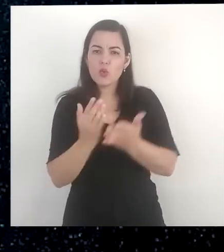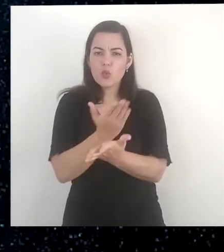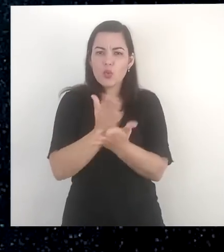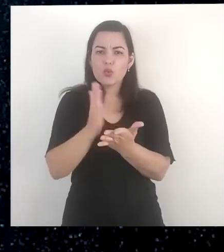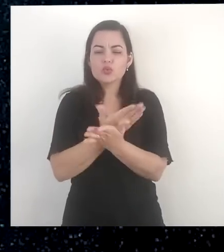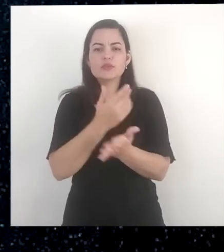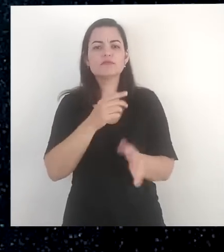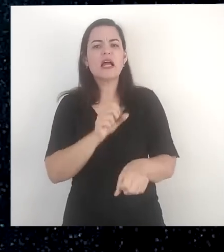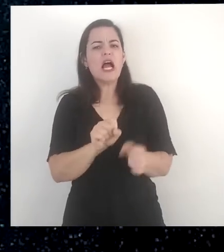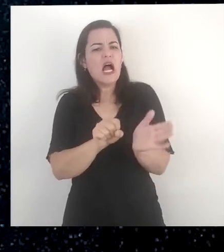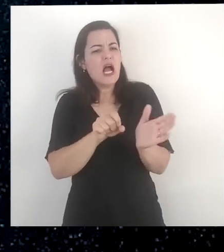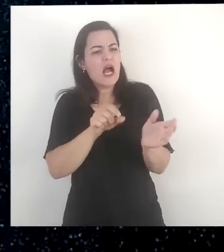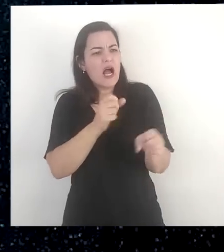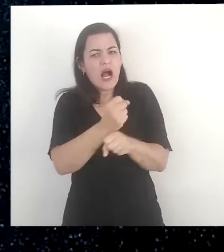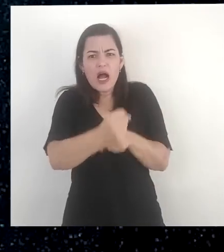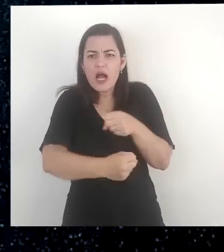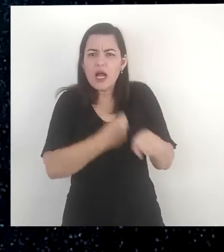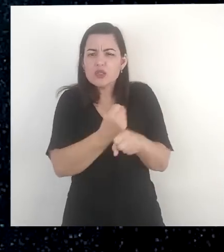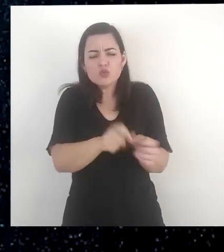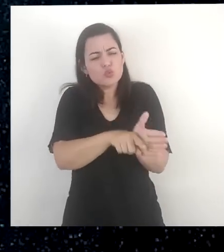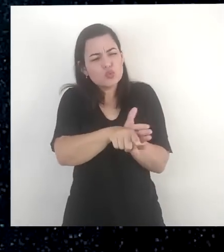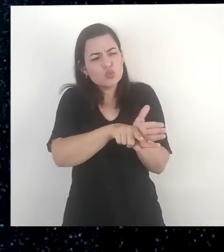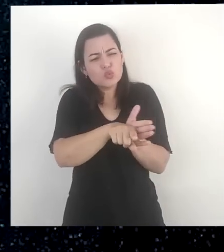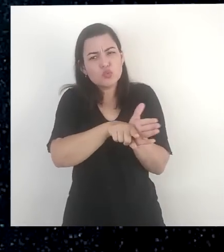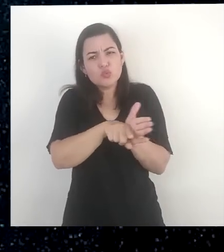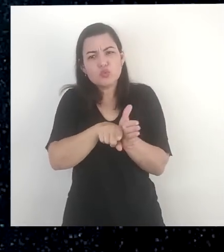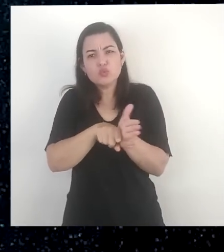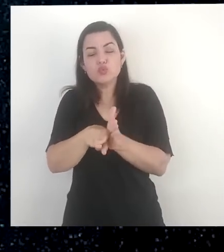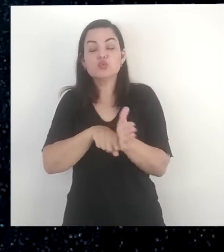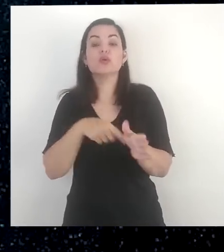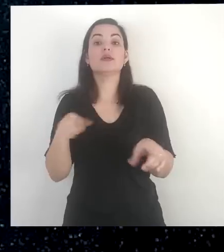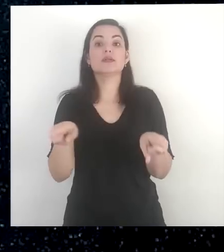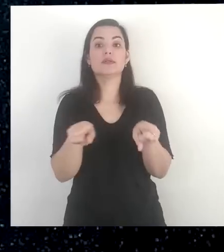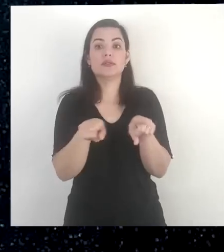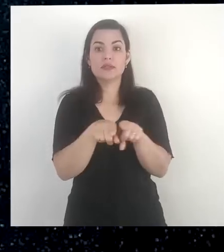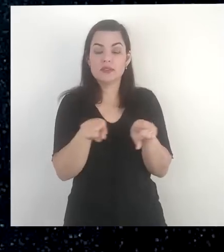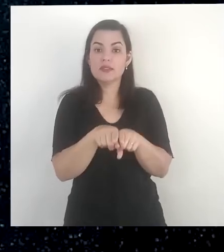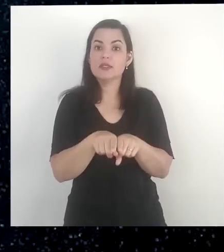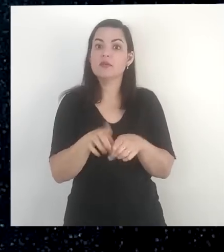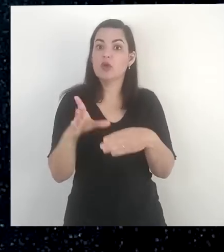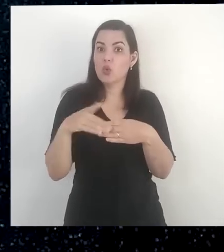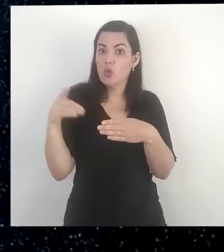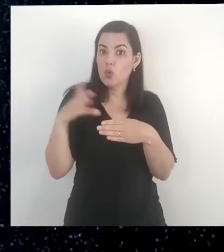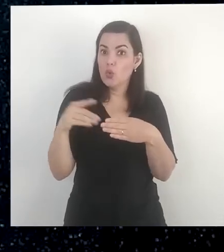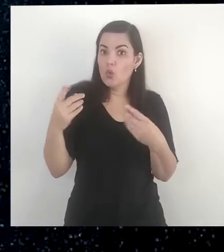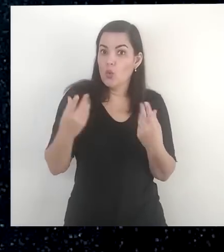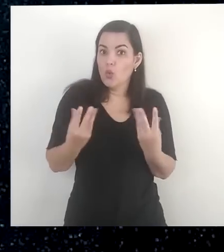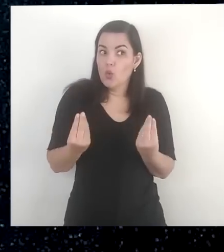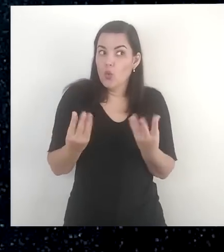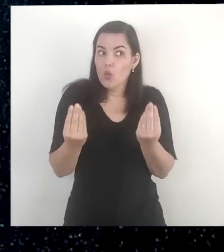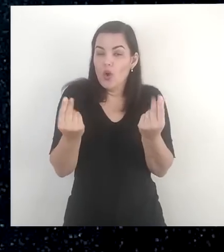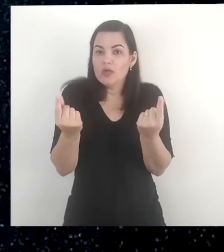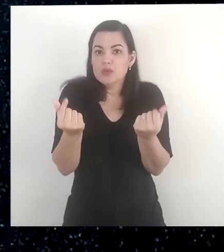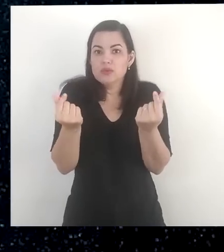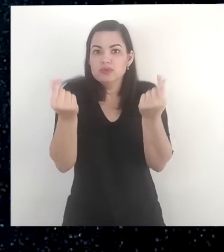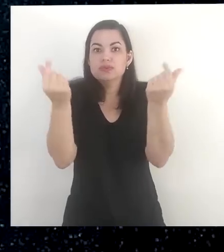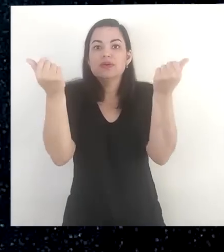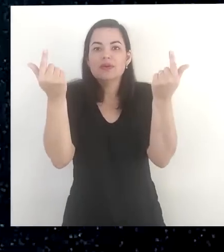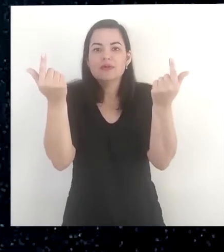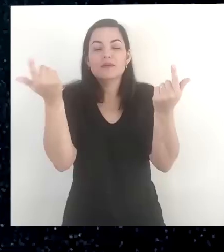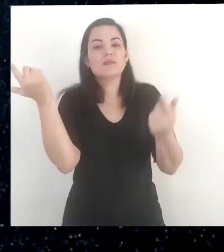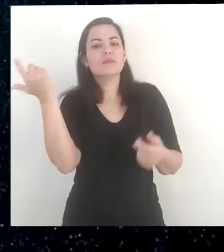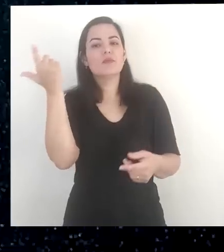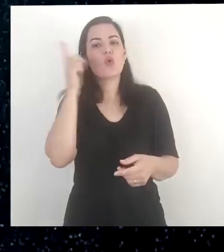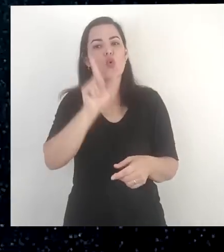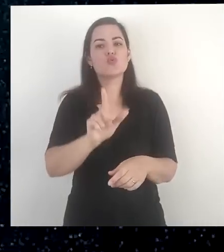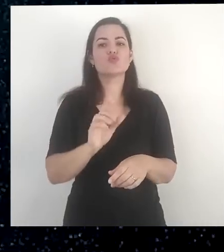vários anos de pesquisa, muitos e muitos bilhões de dólares, para que eles pudessem